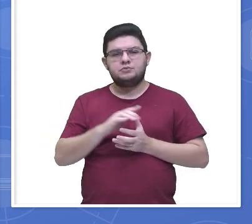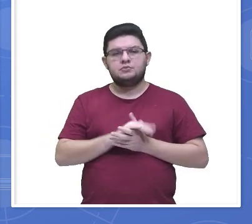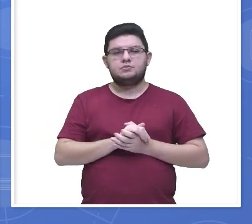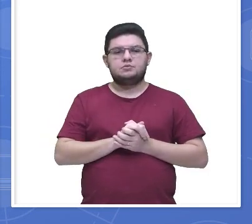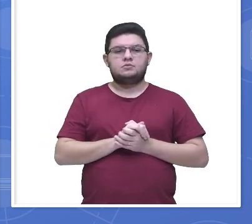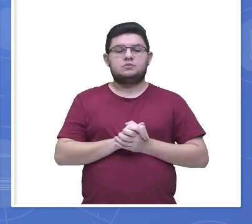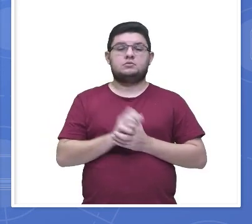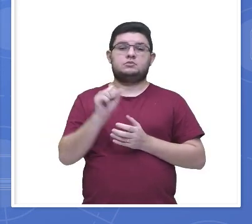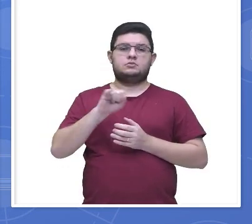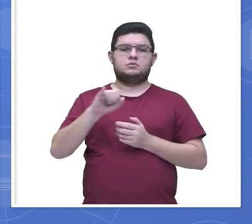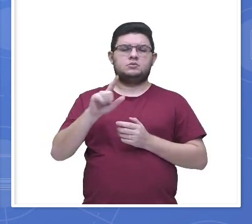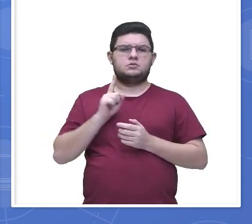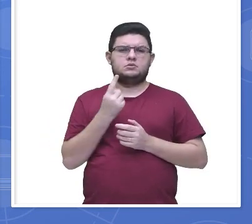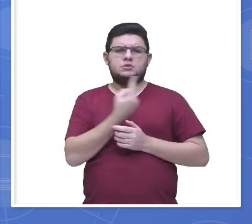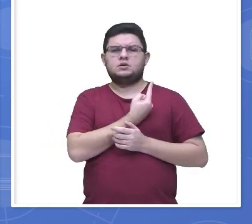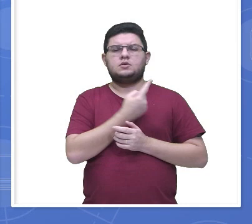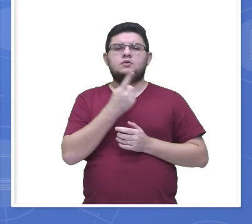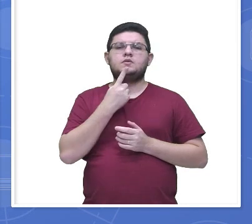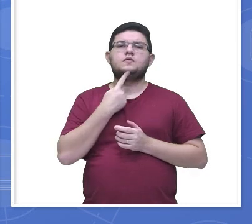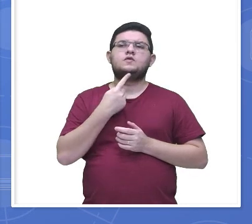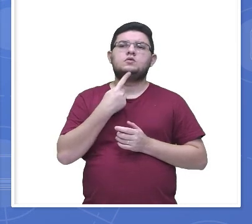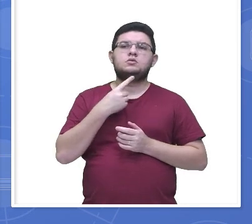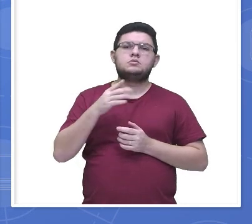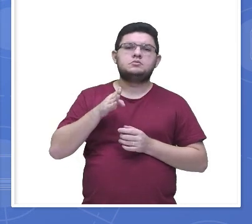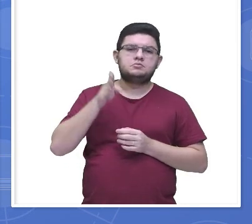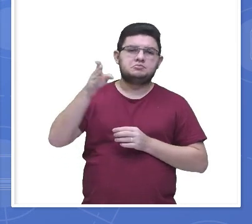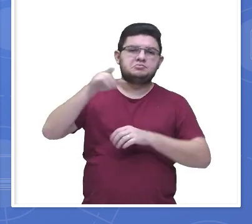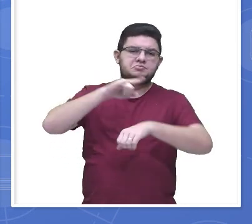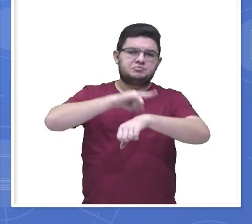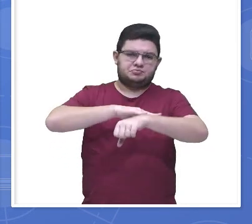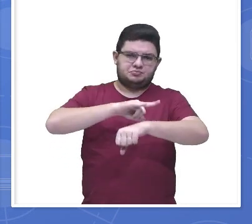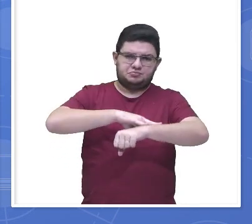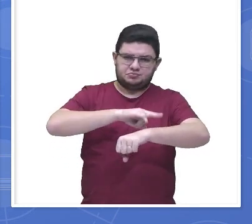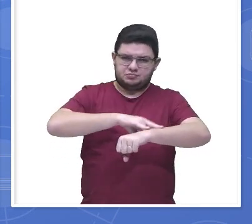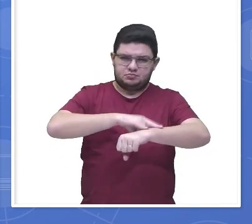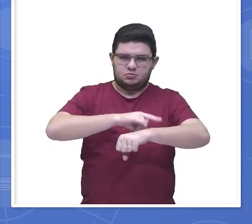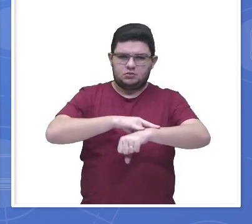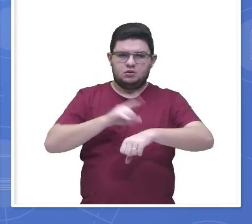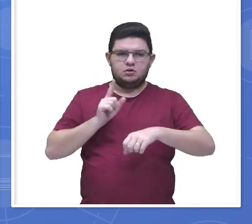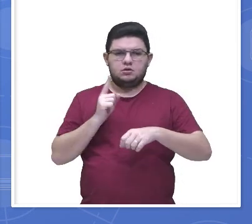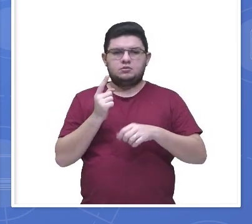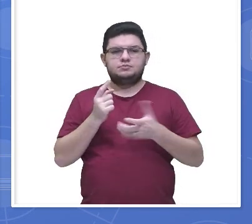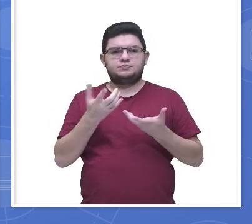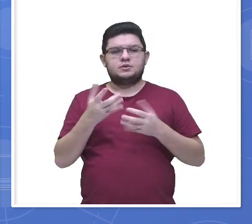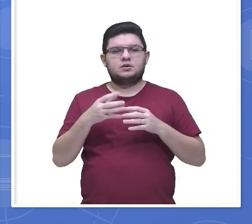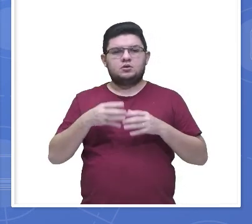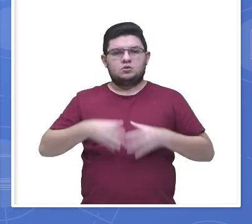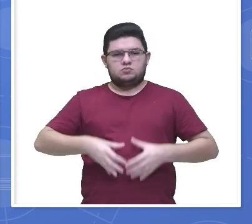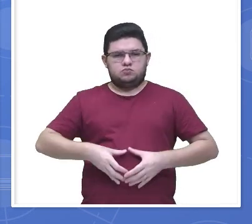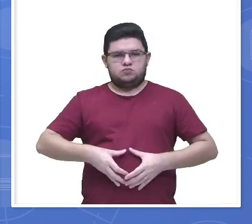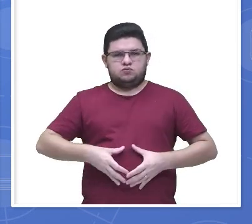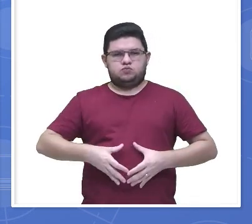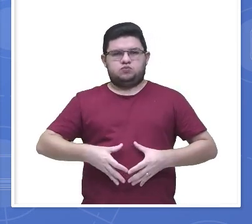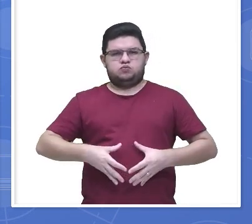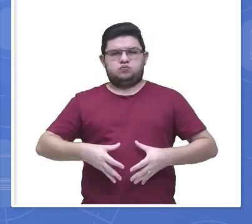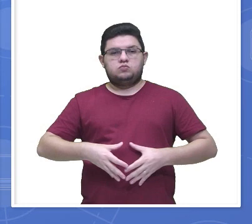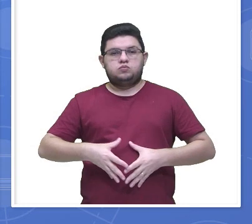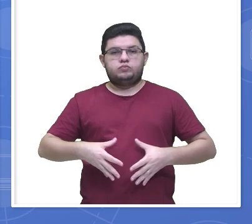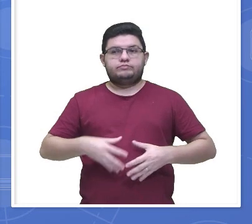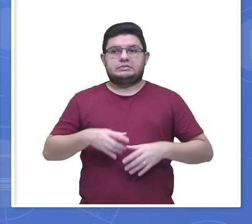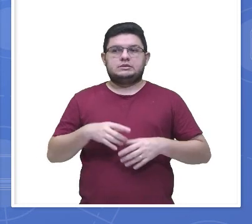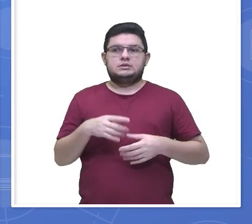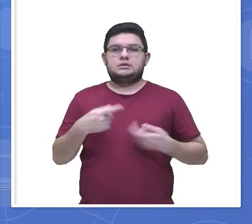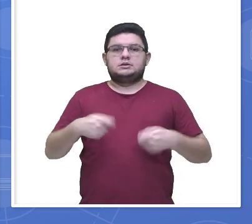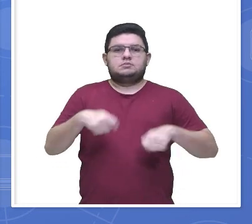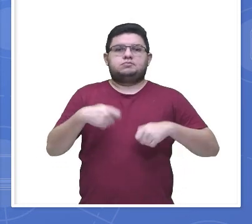com vontade, ali, por exemplo, de ir ao banheiro, né, a gente precisa, a nossa bexiga vai ficar cheia de urina até que você